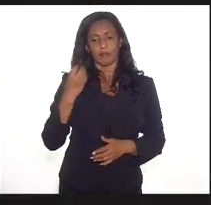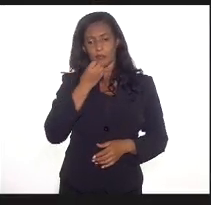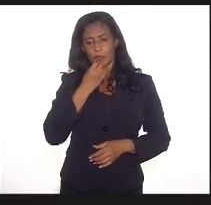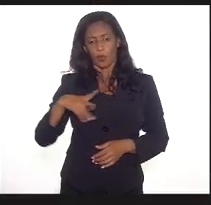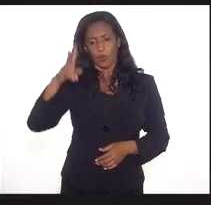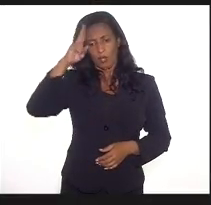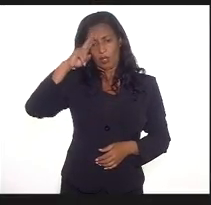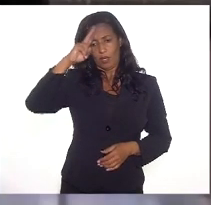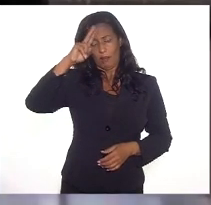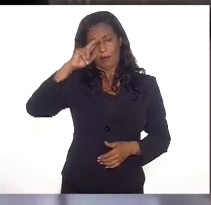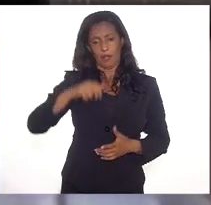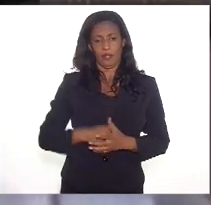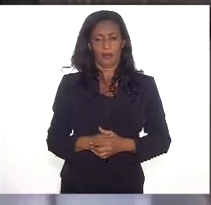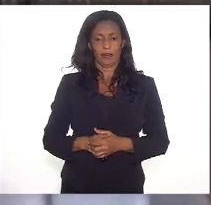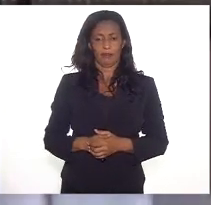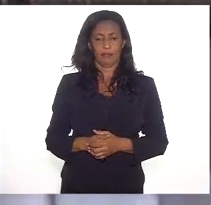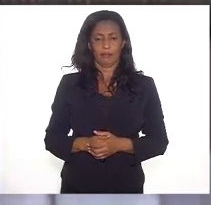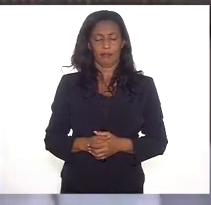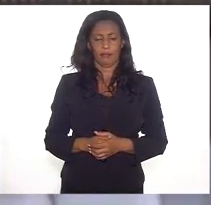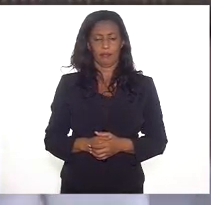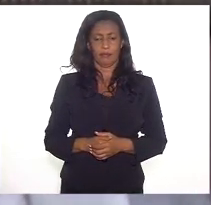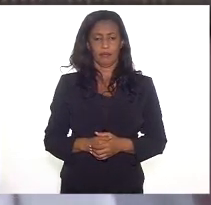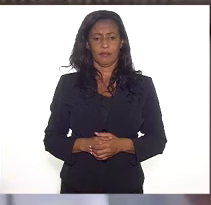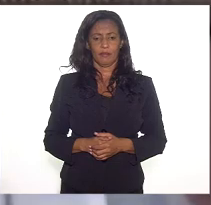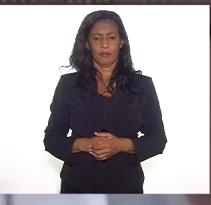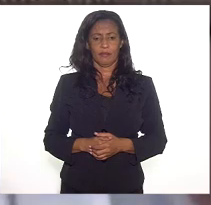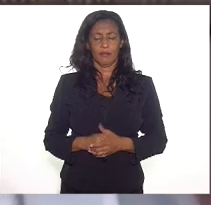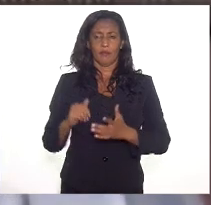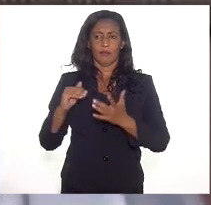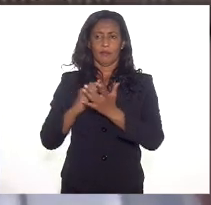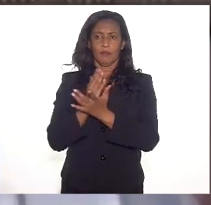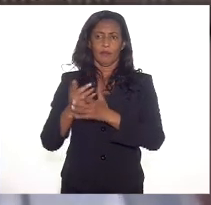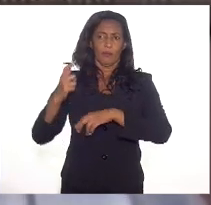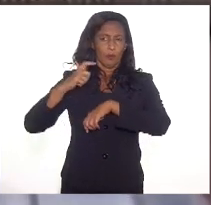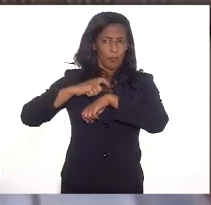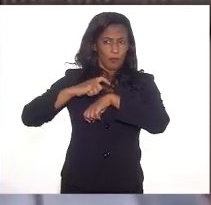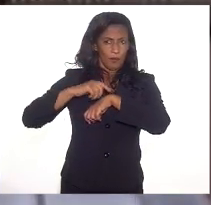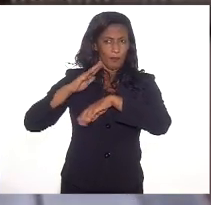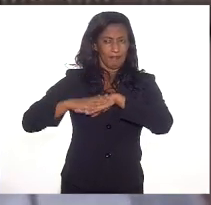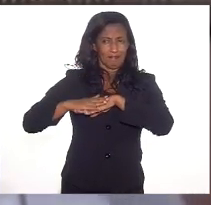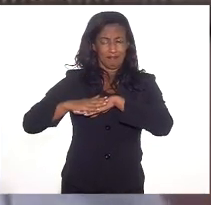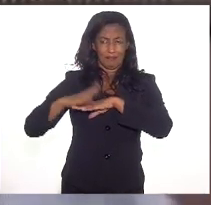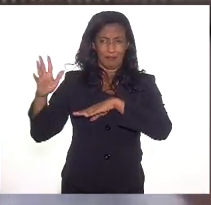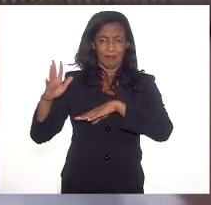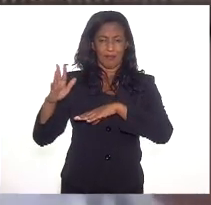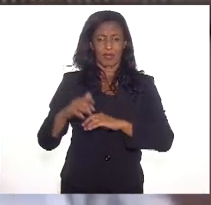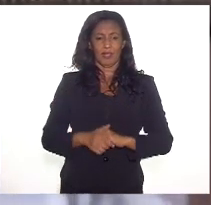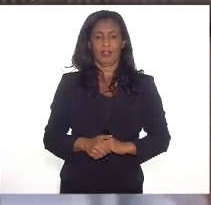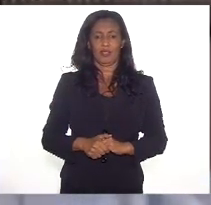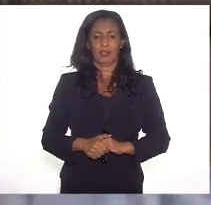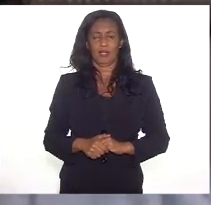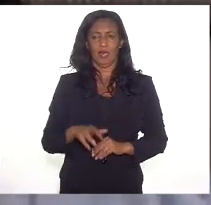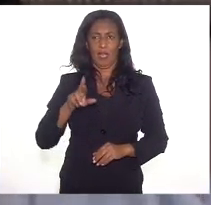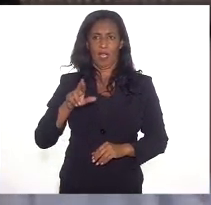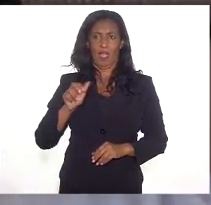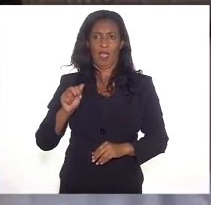que uma das... Tem algum áudio aberto aí. Que algum dos momentos mais chocantes que nós vivemos em relação ao